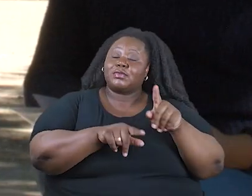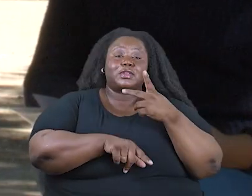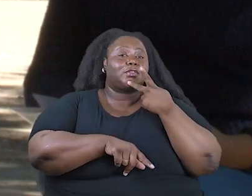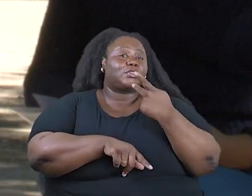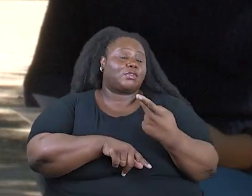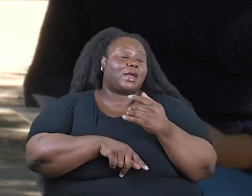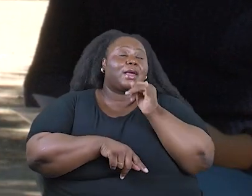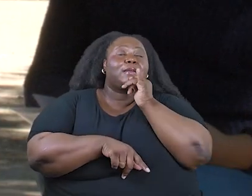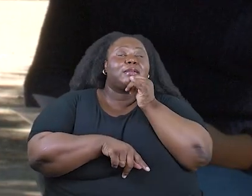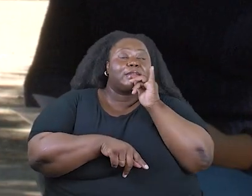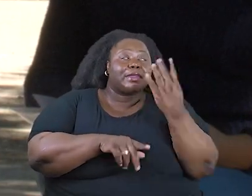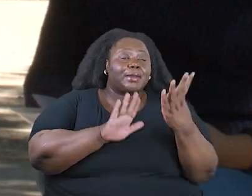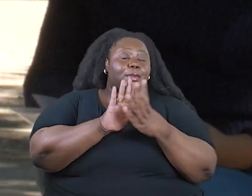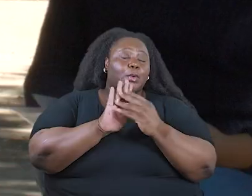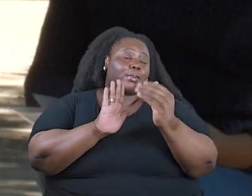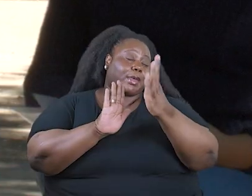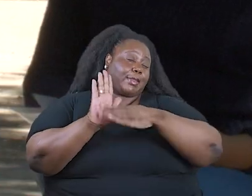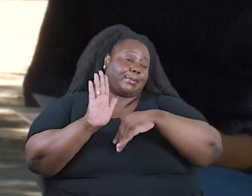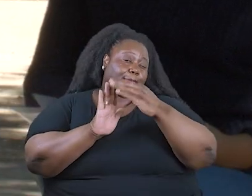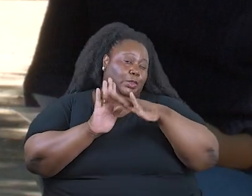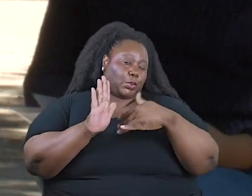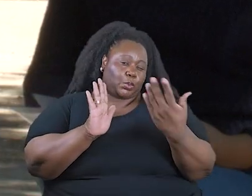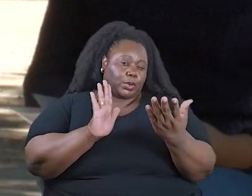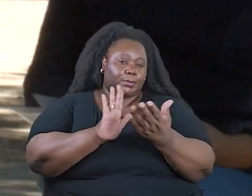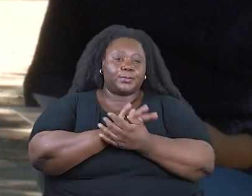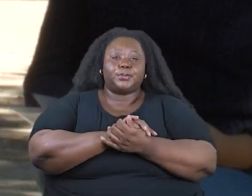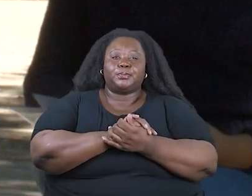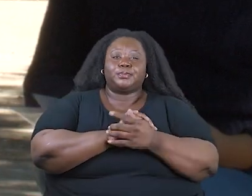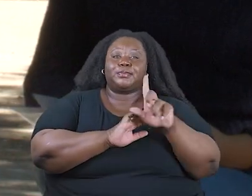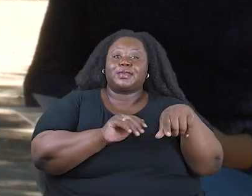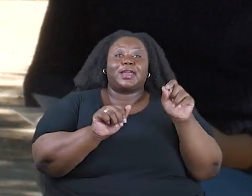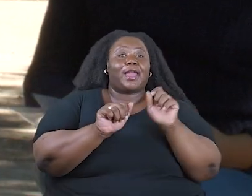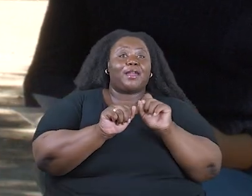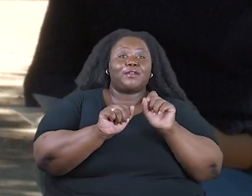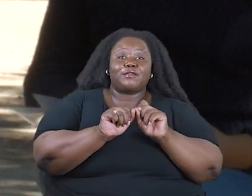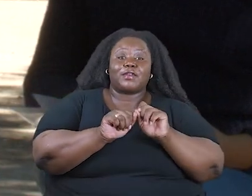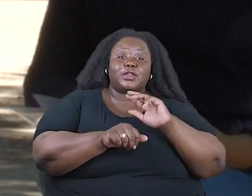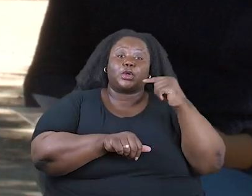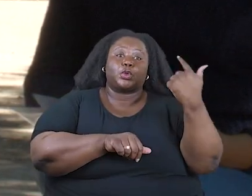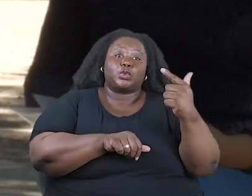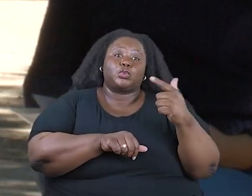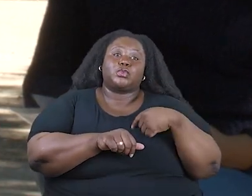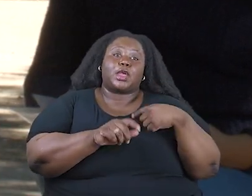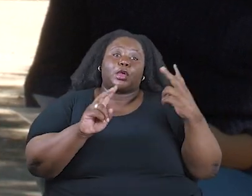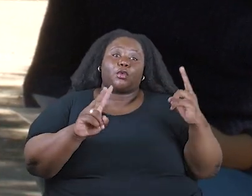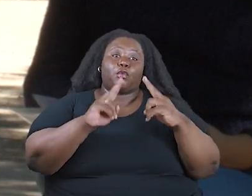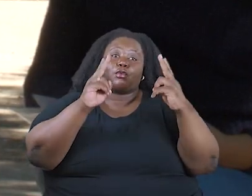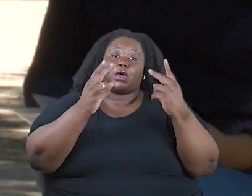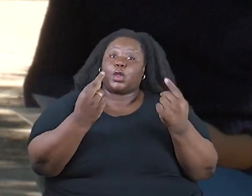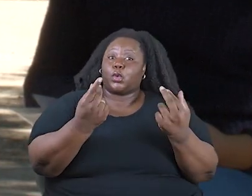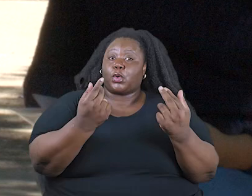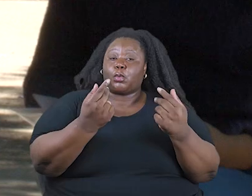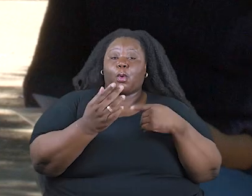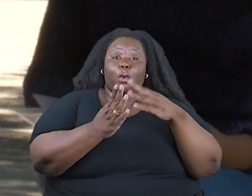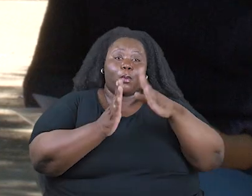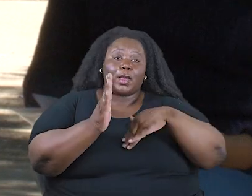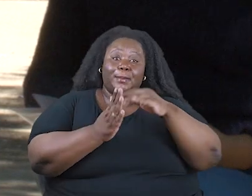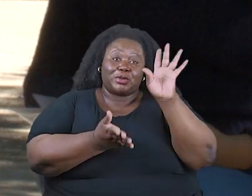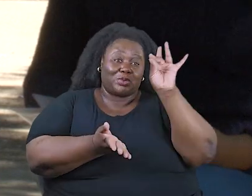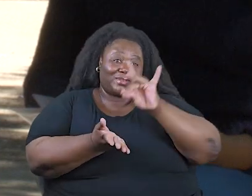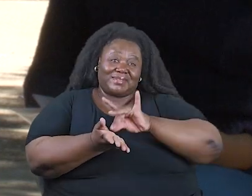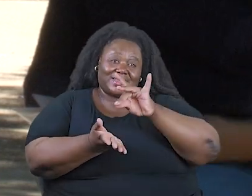por exemplo, de uma cópia da pintura, que a reprodução da pintura não tem o mesmo valor que a pintura, que é o